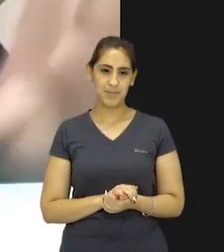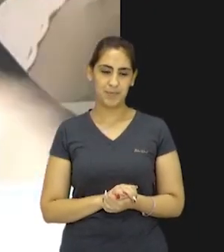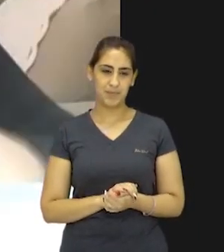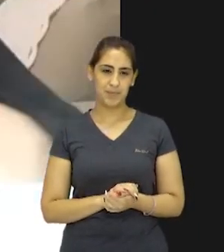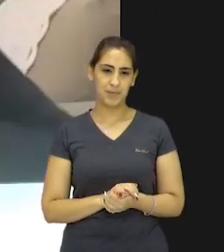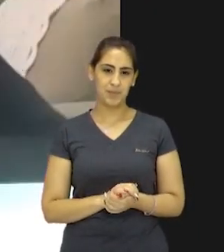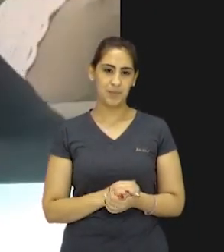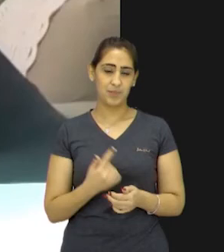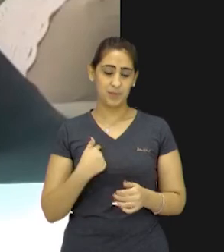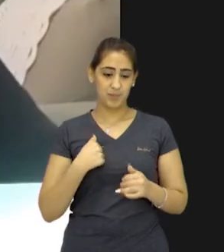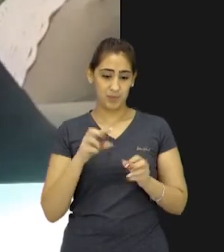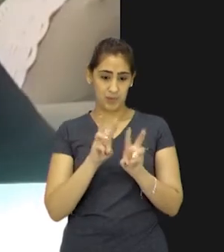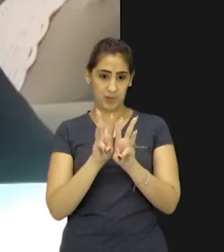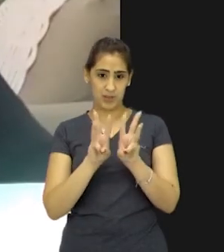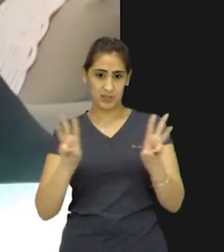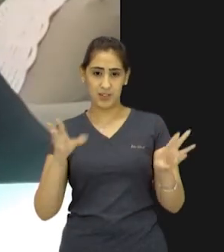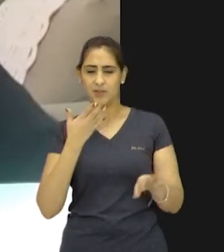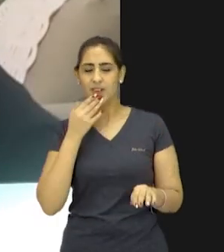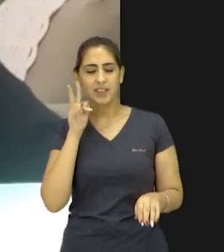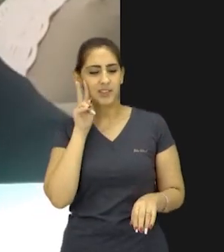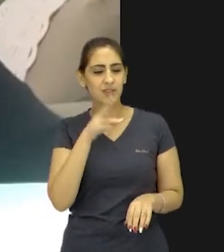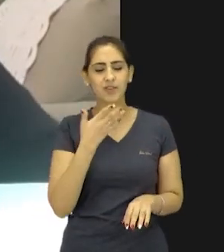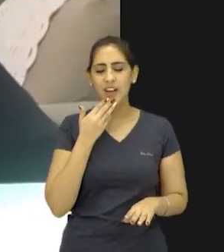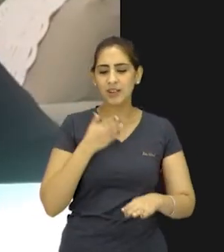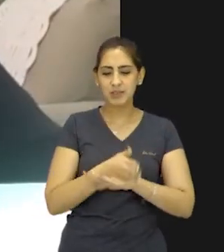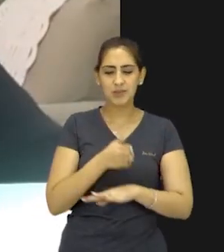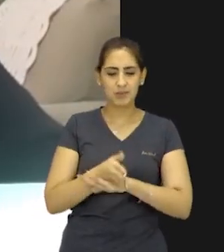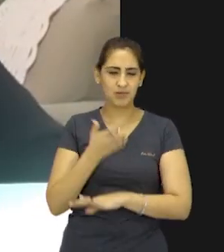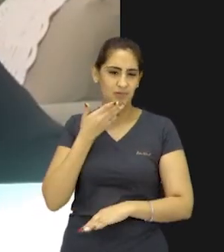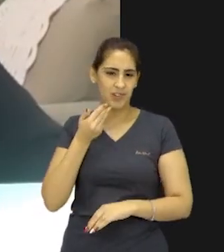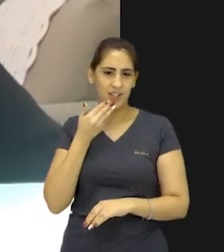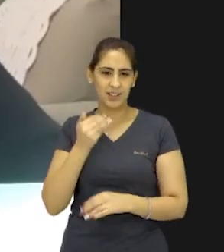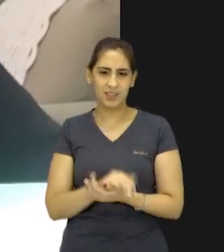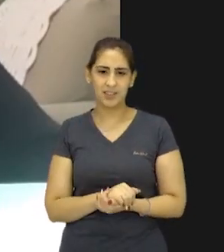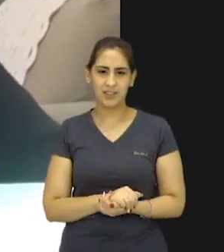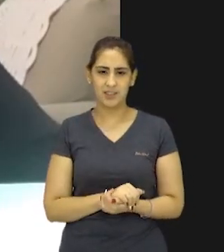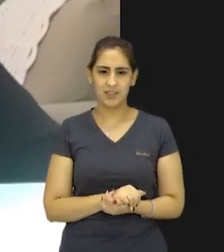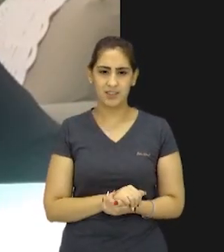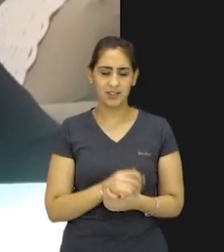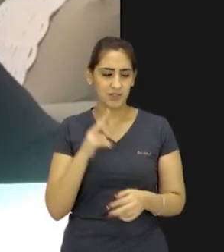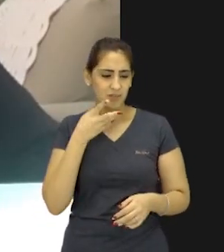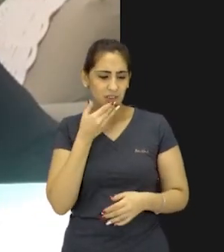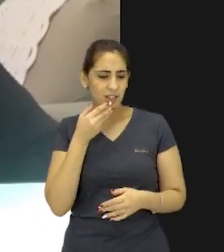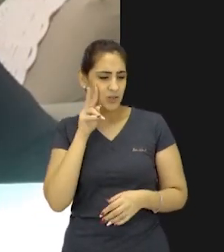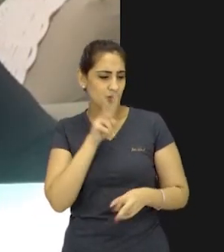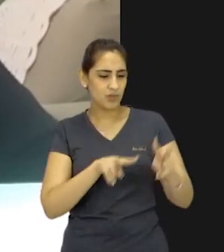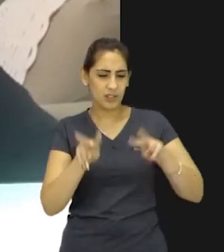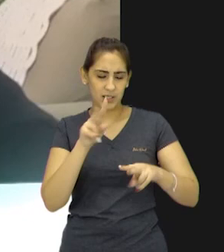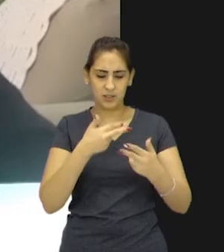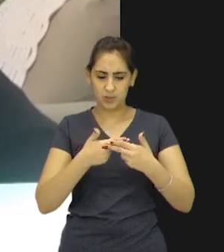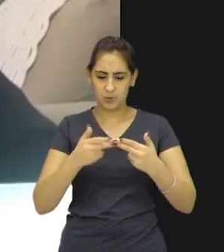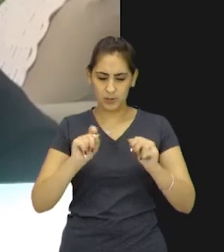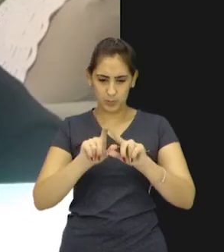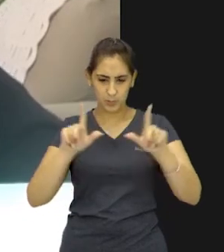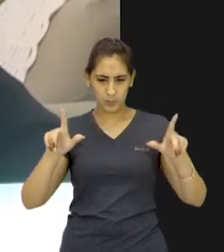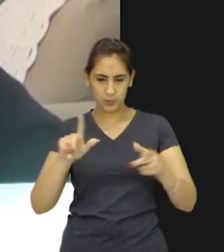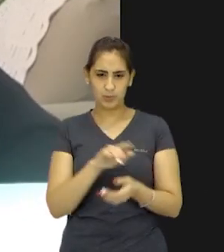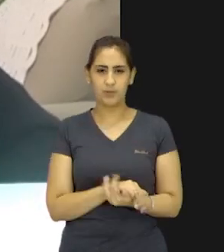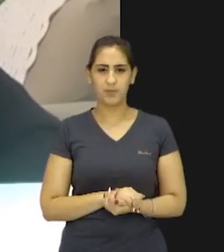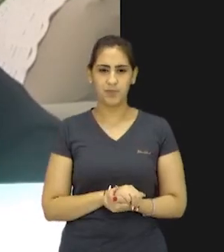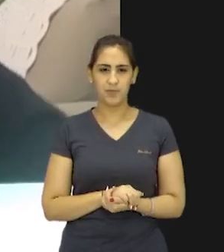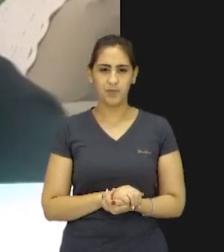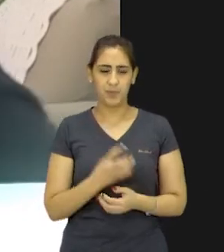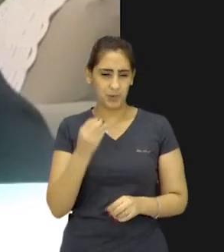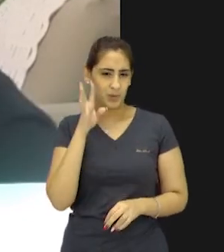Os meus sites é fácil de ver, é fácil de acessar e é fácil de ver as coisas dando zoom. Isso